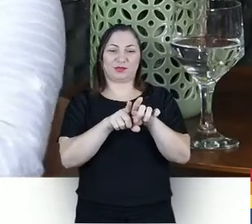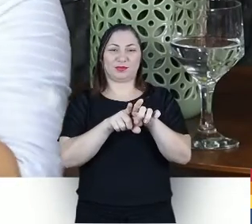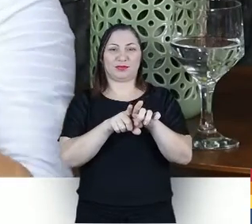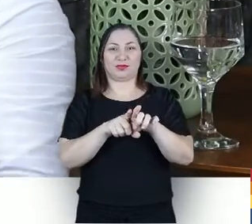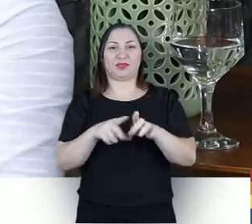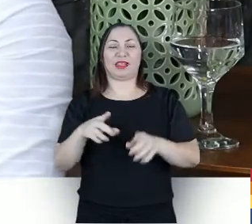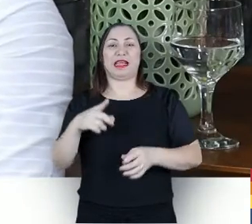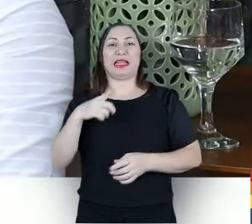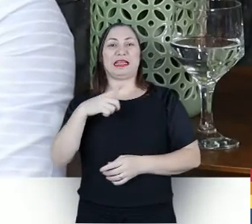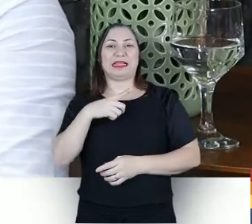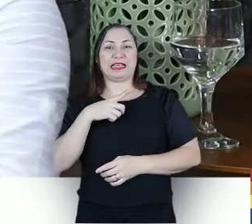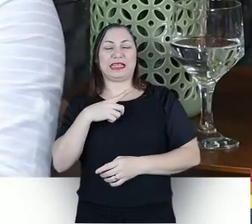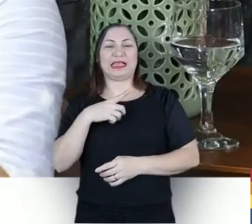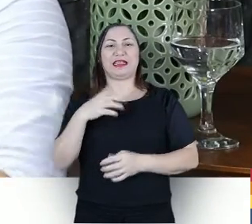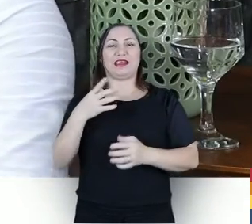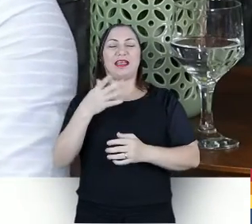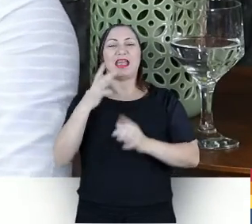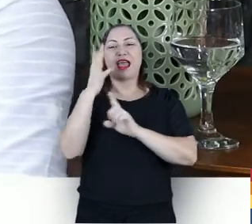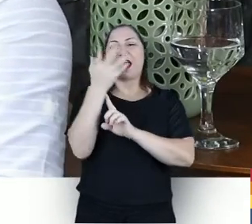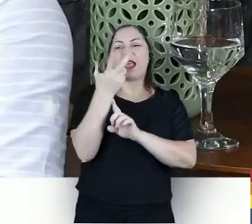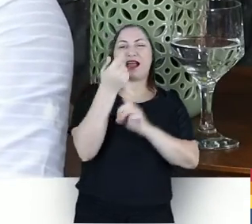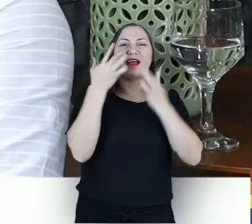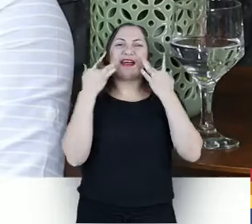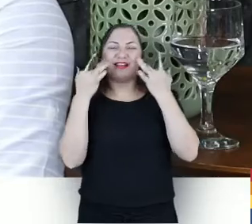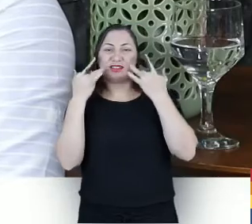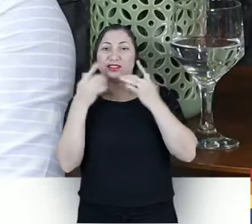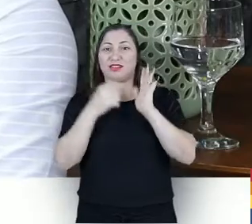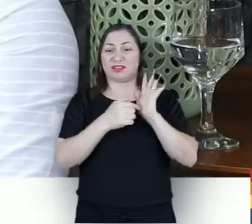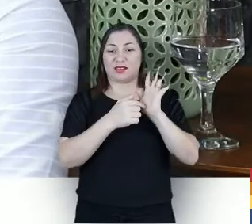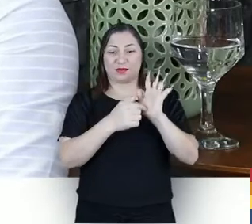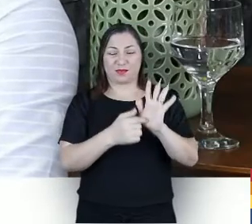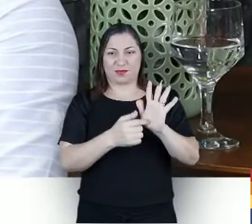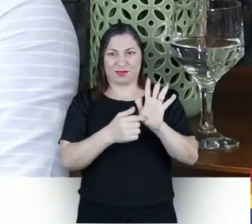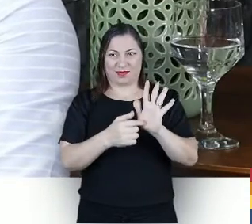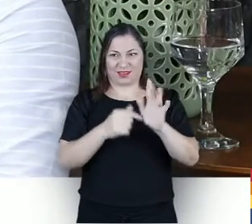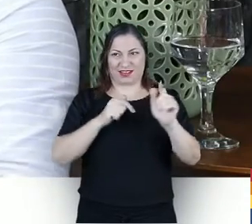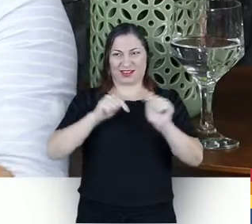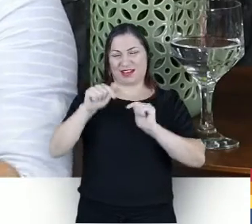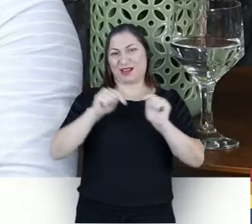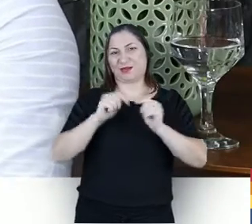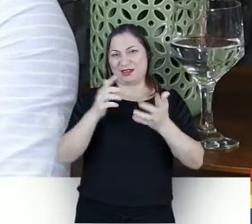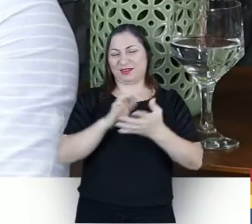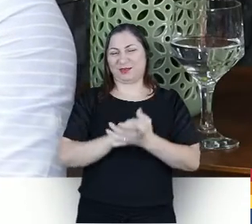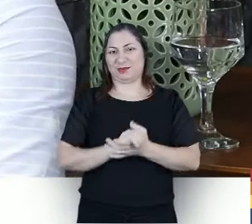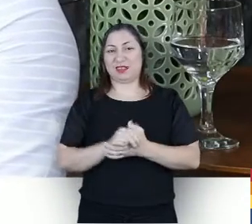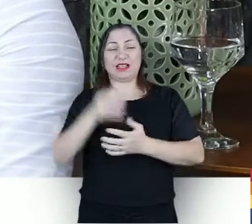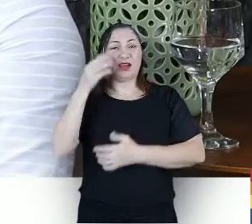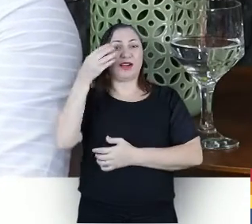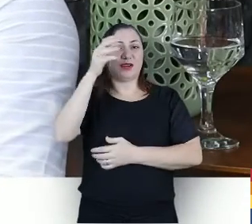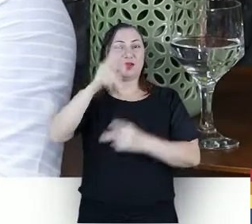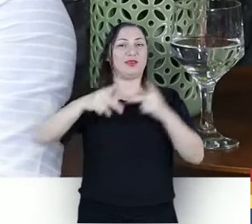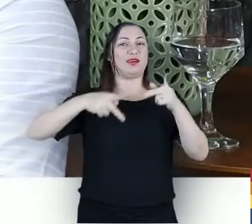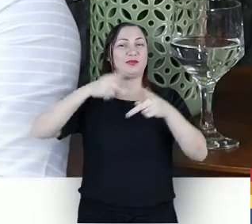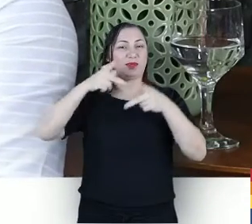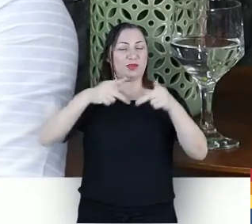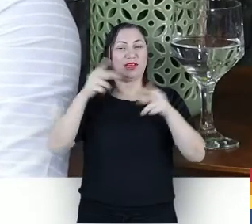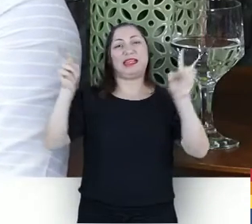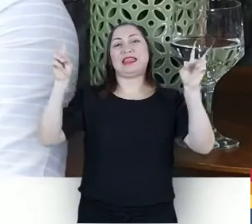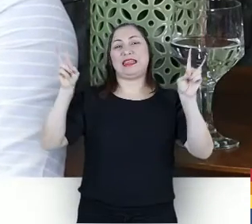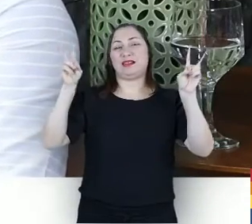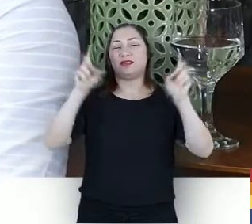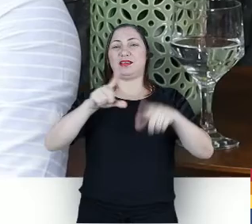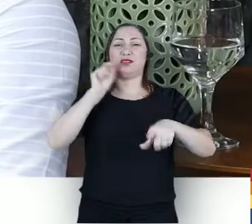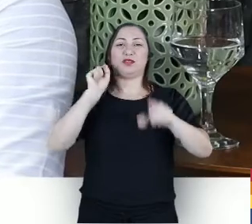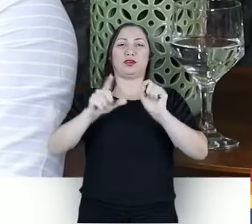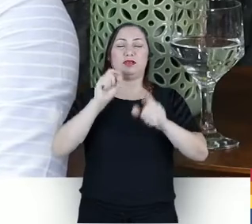Avenida dos Africanos, tem também um muro mostrando o trabalho dela e outras, não estou lembrada agora. Mas